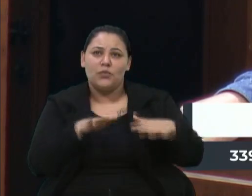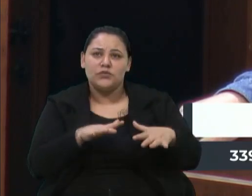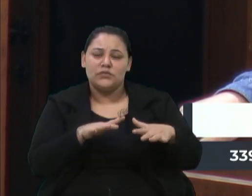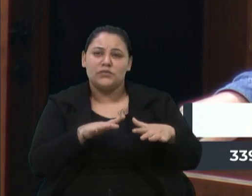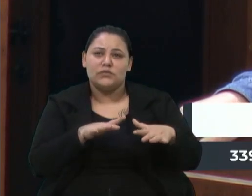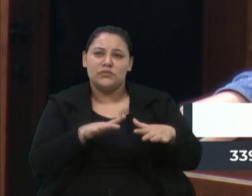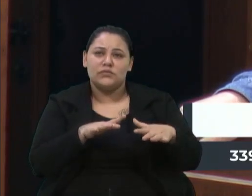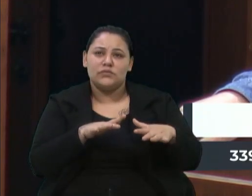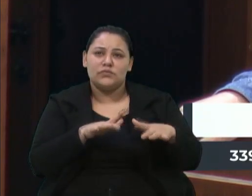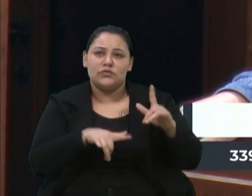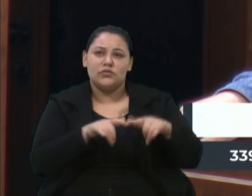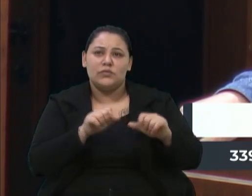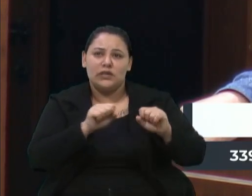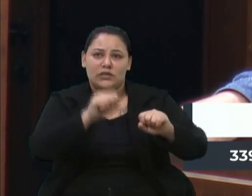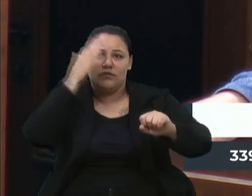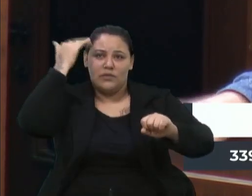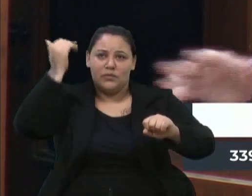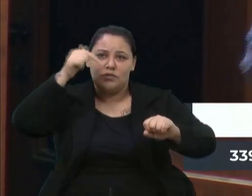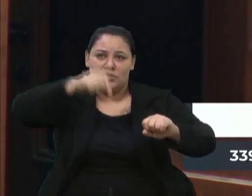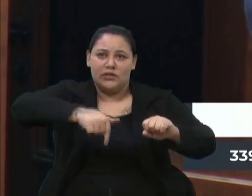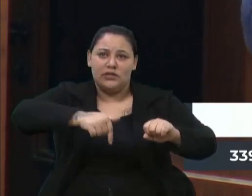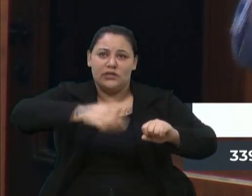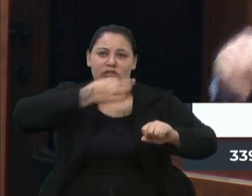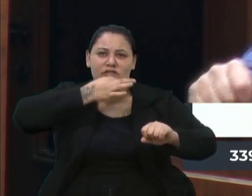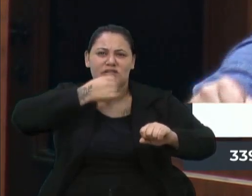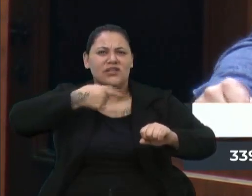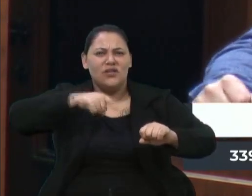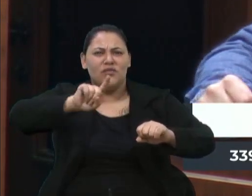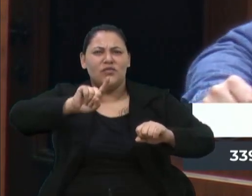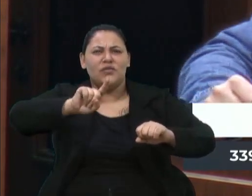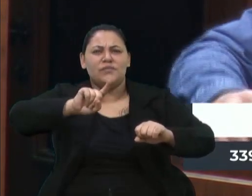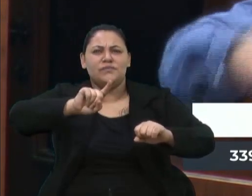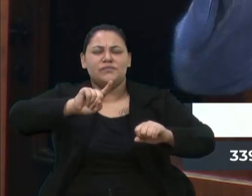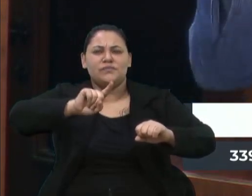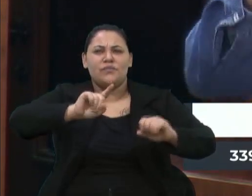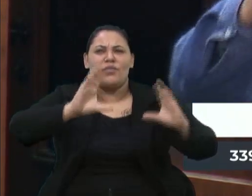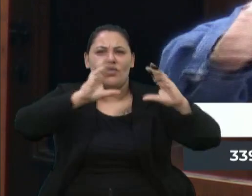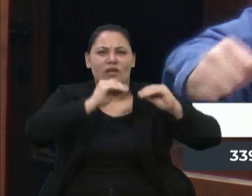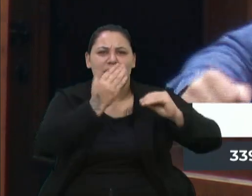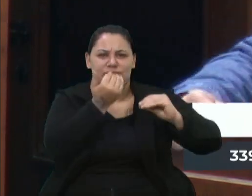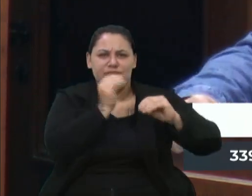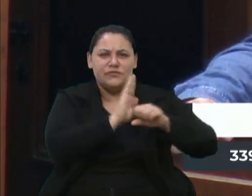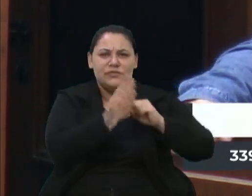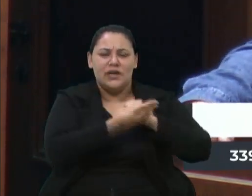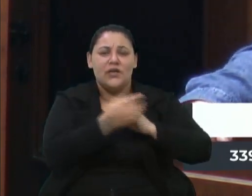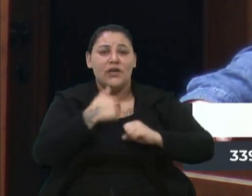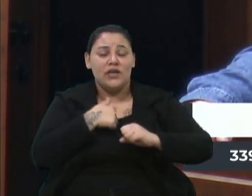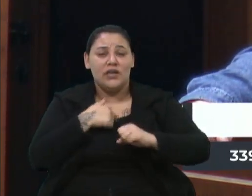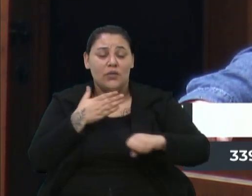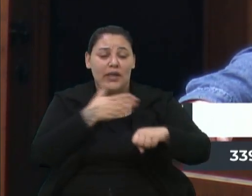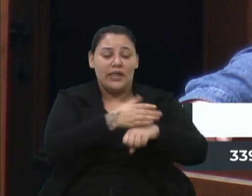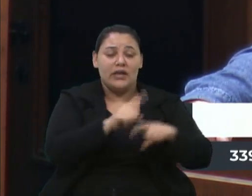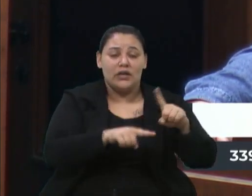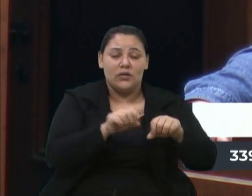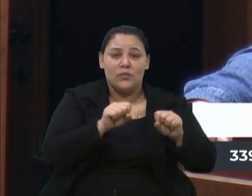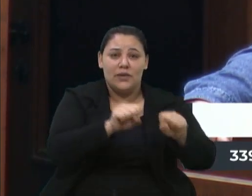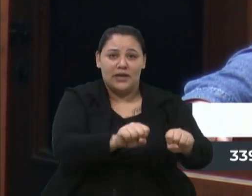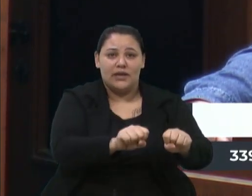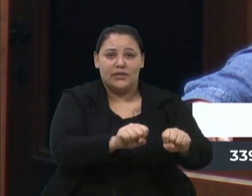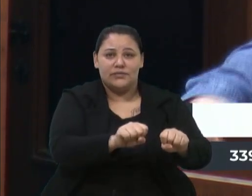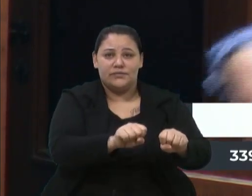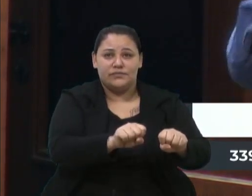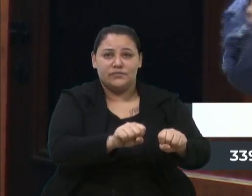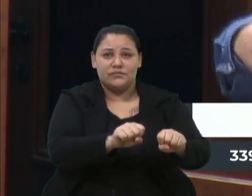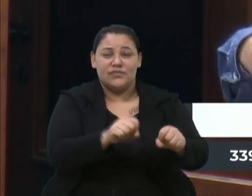e eu fui era sábado à noite a janta lá no Esplanada e passei no mercado meio contrariado